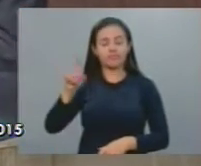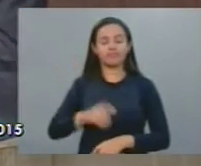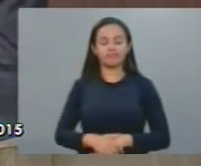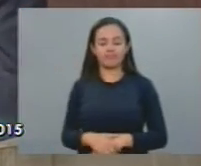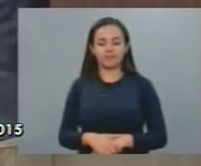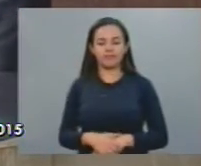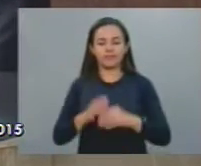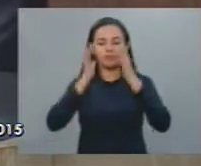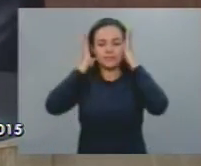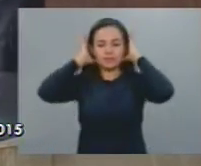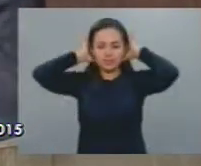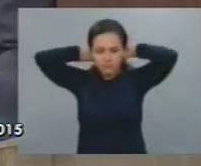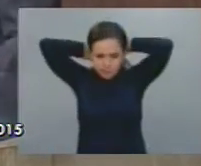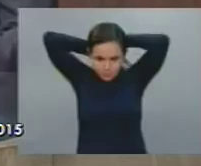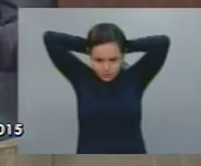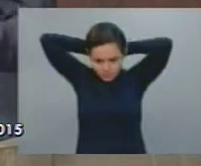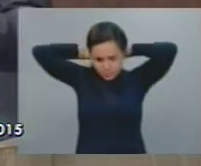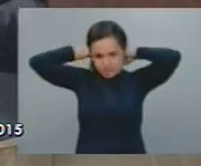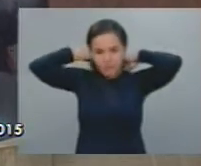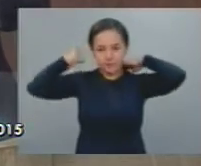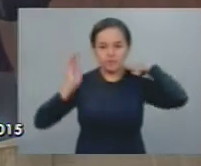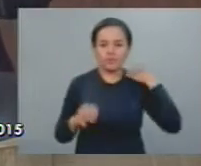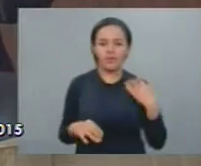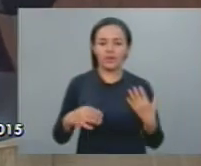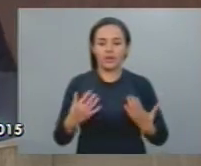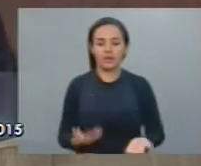aliados. Portanto, estamos, por um lado,